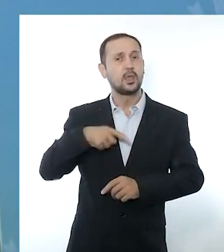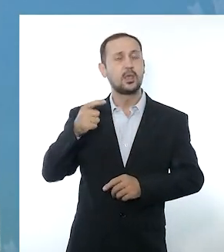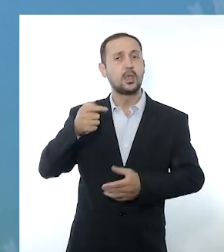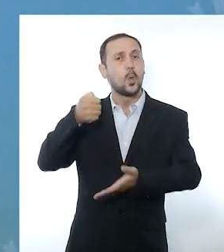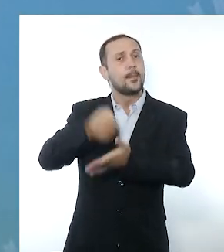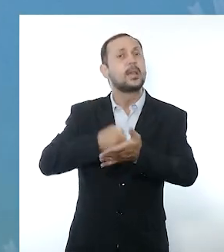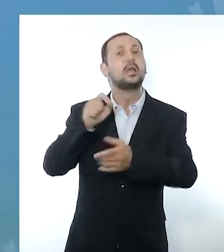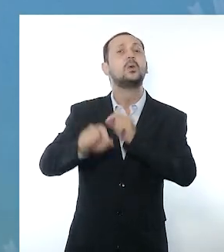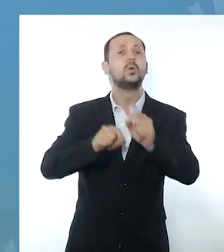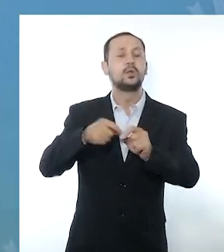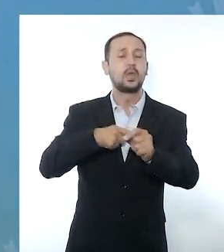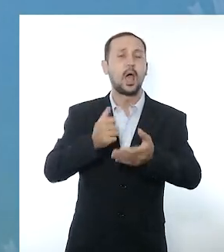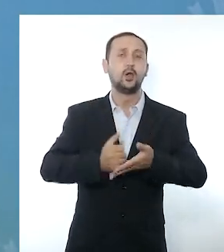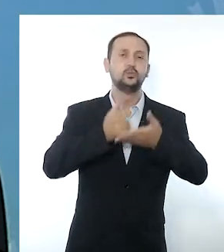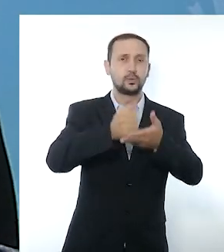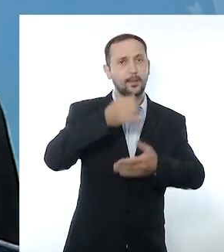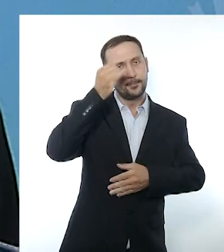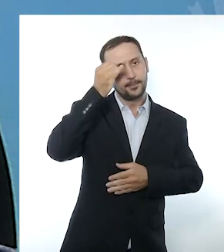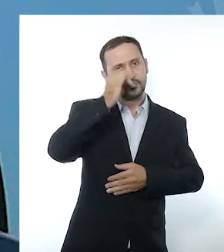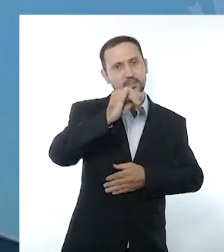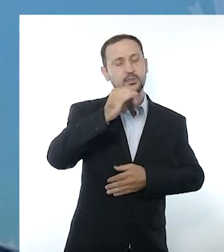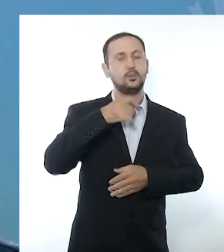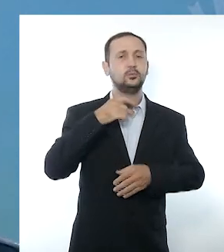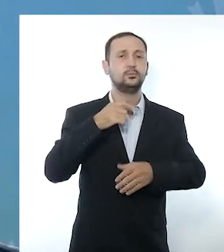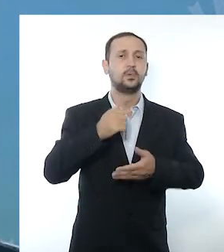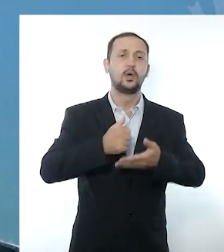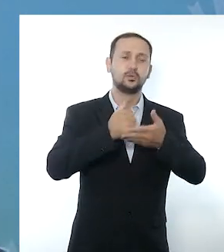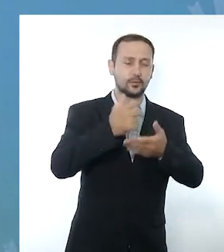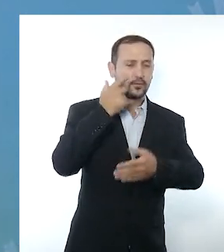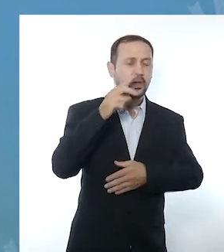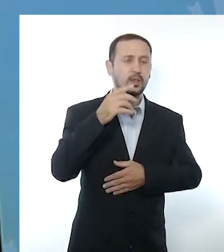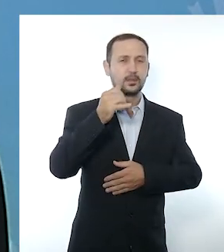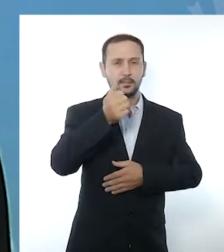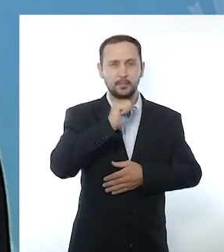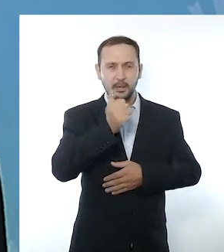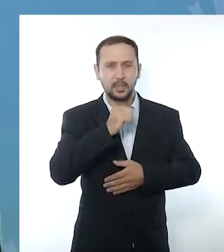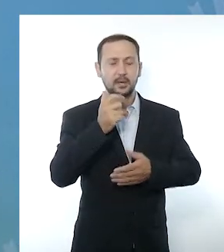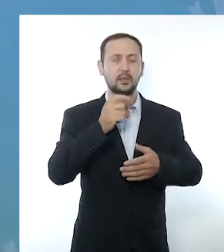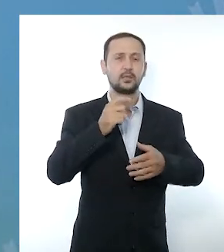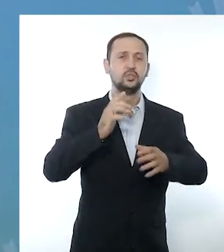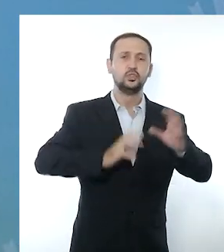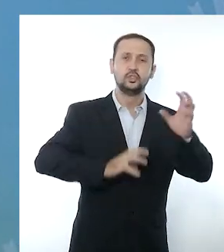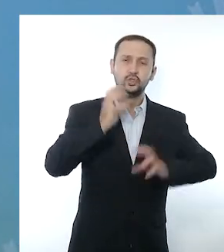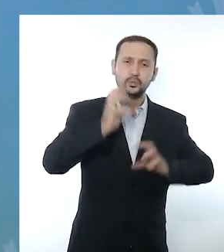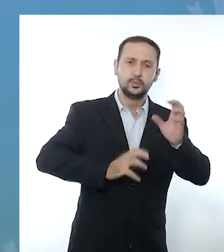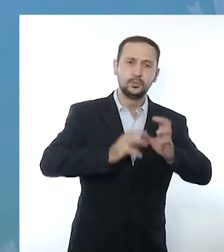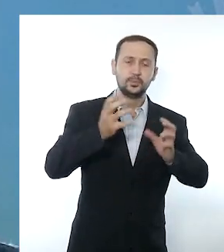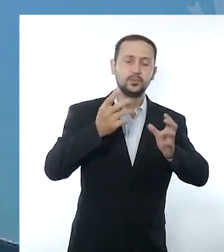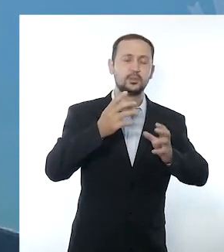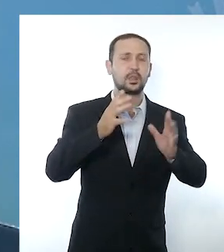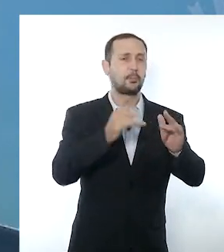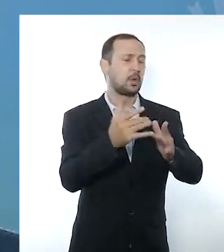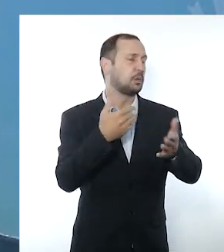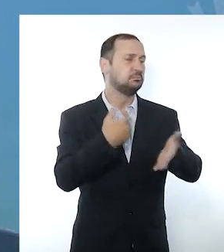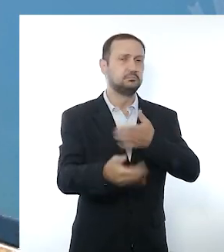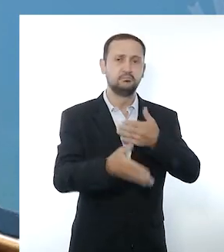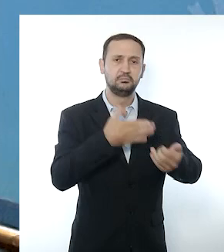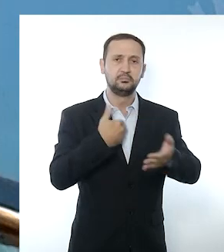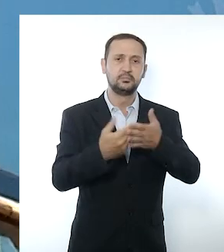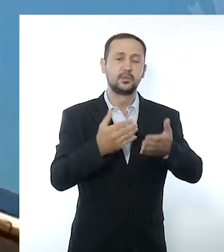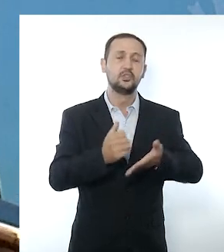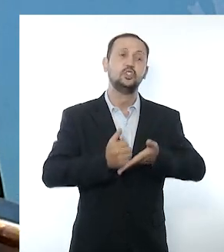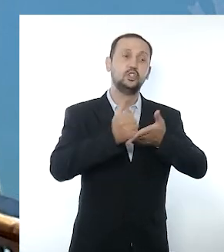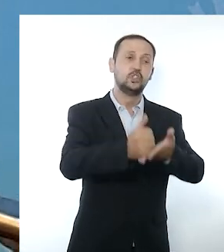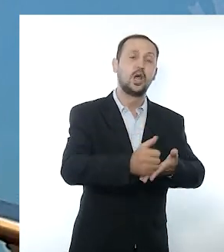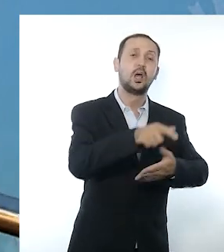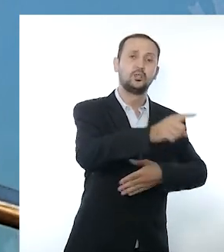obrigação de fazer uma prevenção, no caso de embriaguez, de desordem, de briga de casais e namorados,